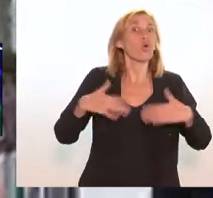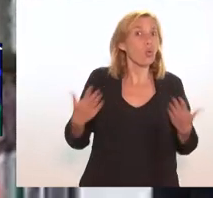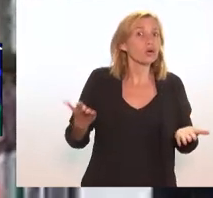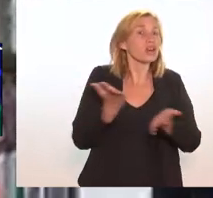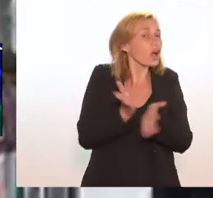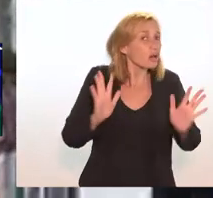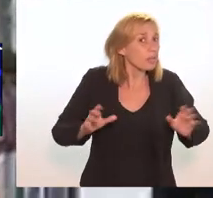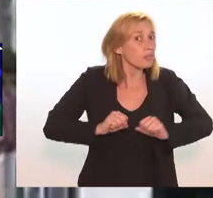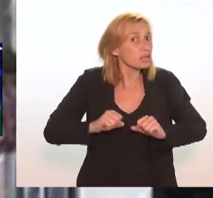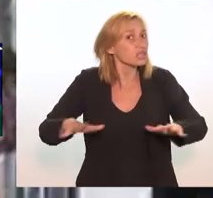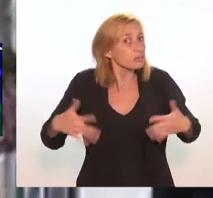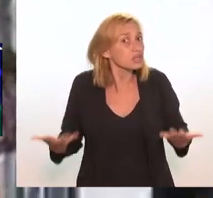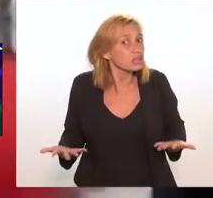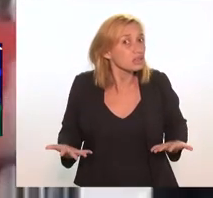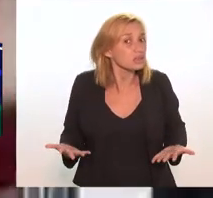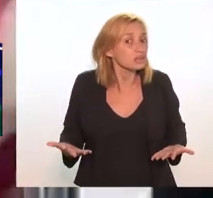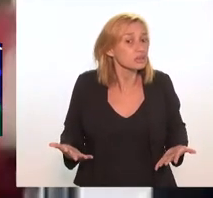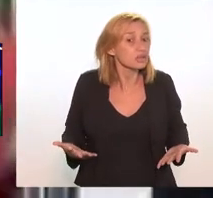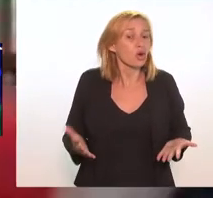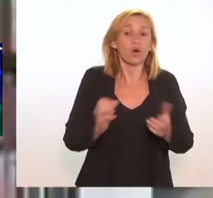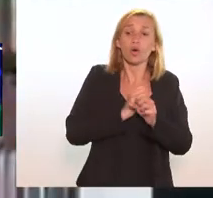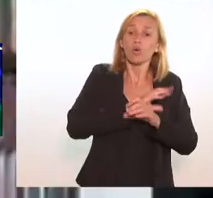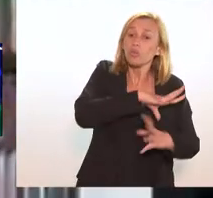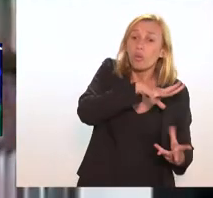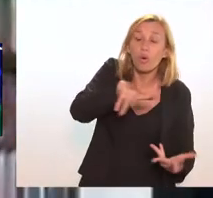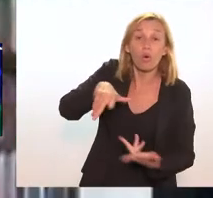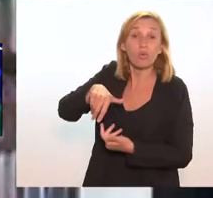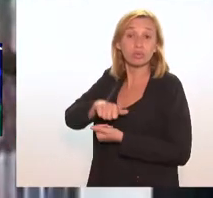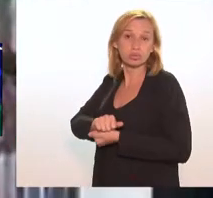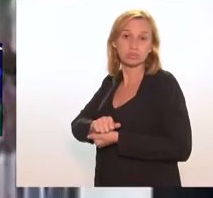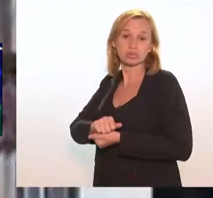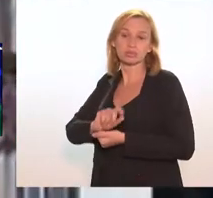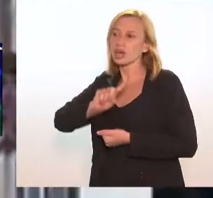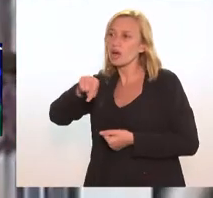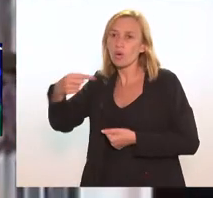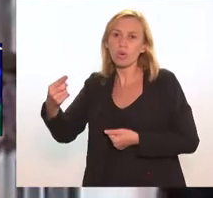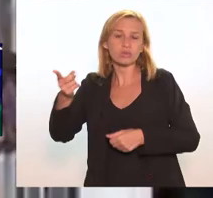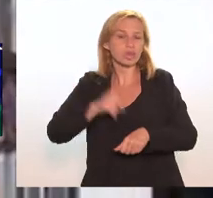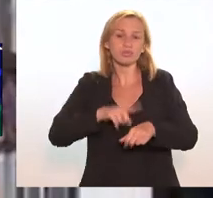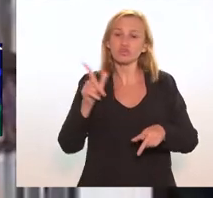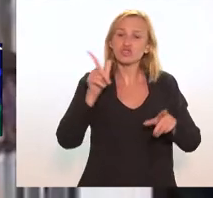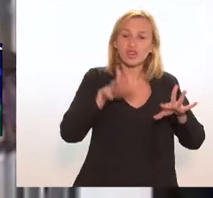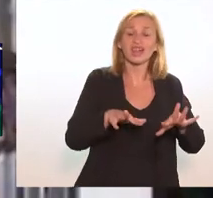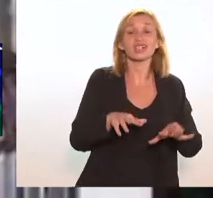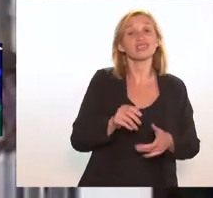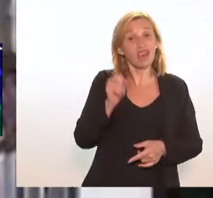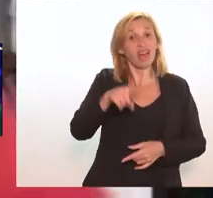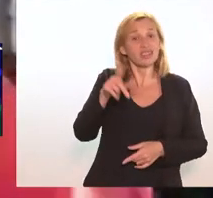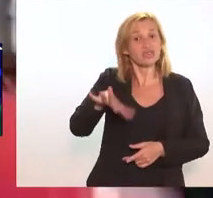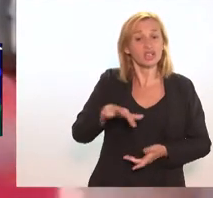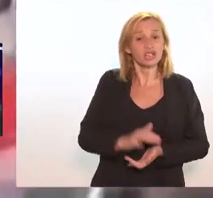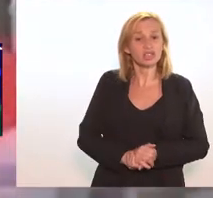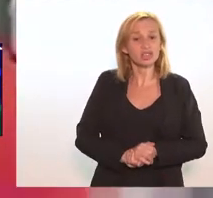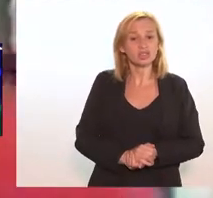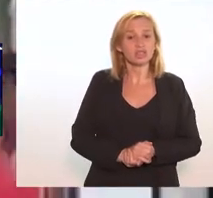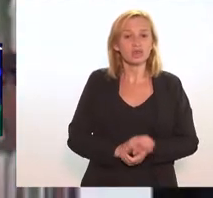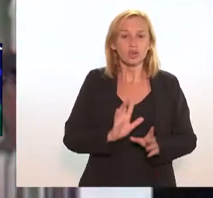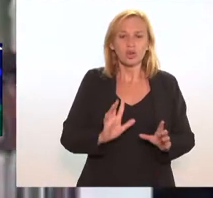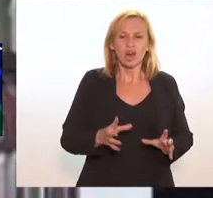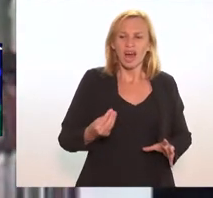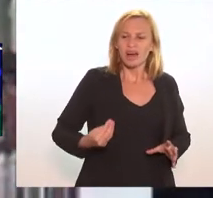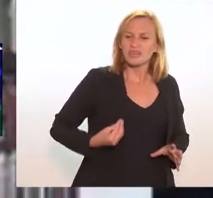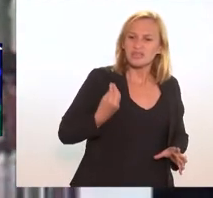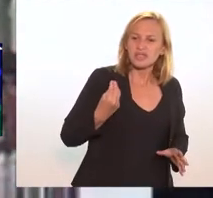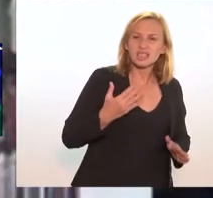essa pandemia, o mundo é outro totalmente diferente, vai ser diferente. Os modos de